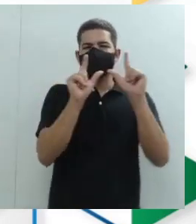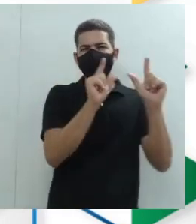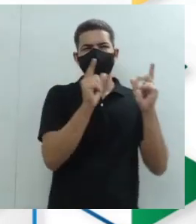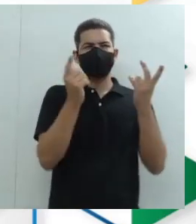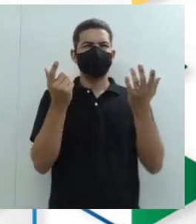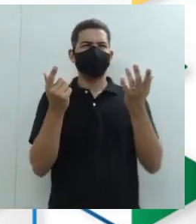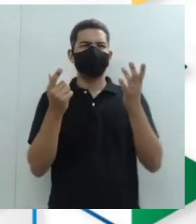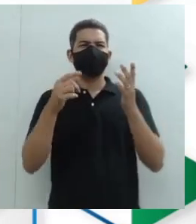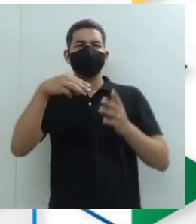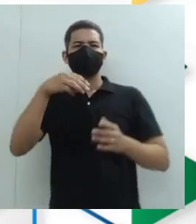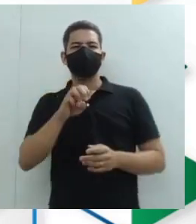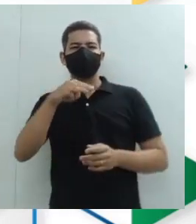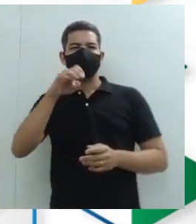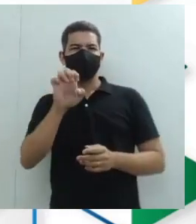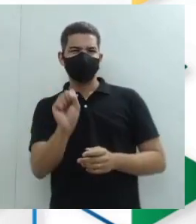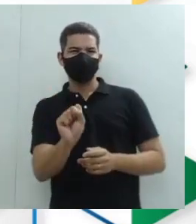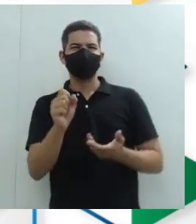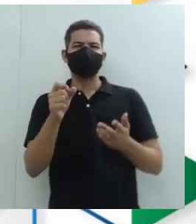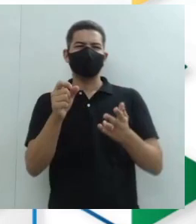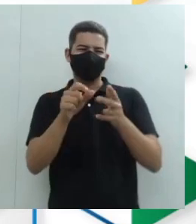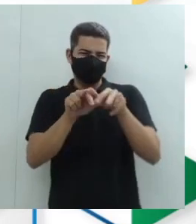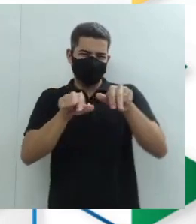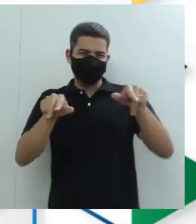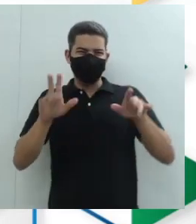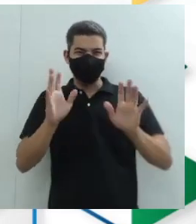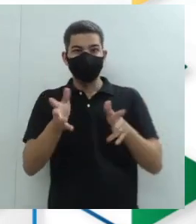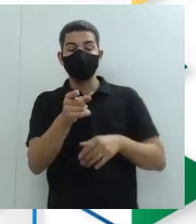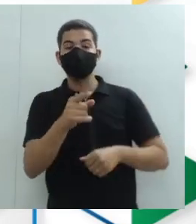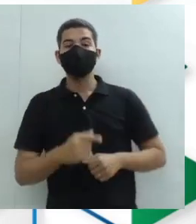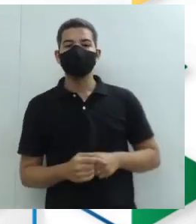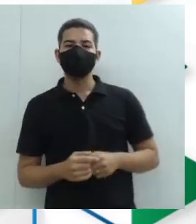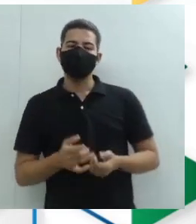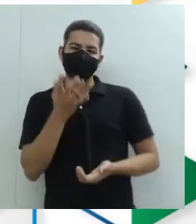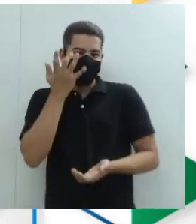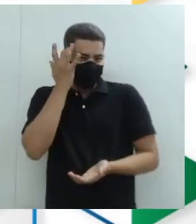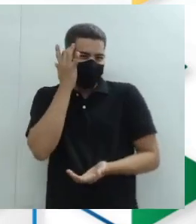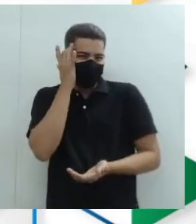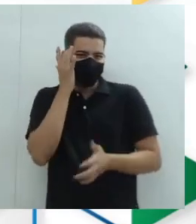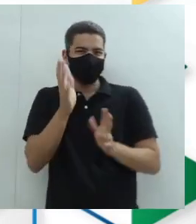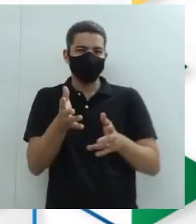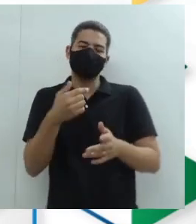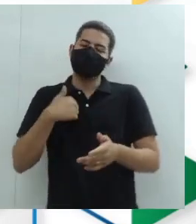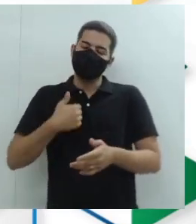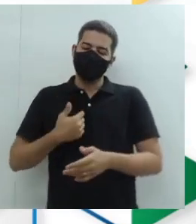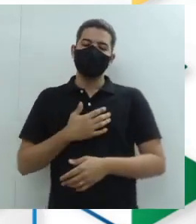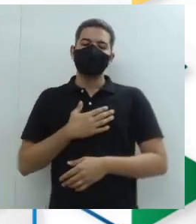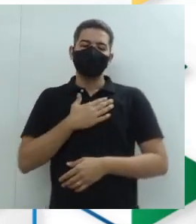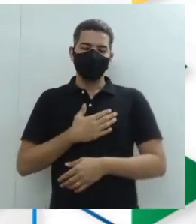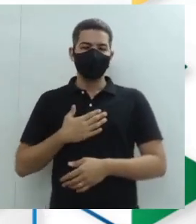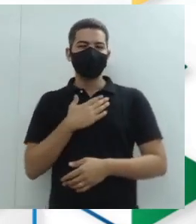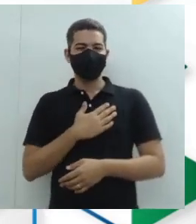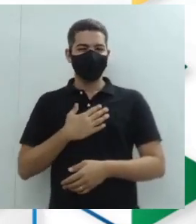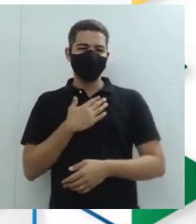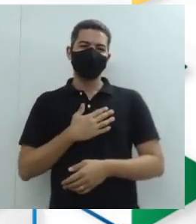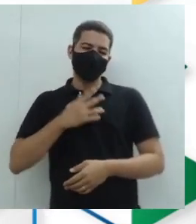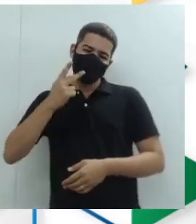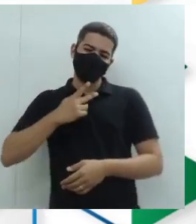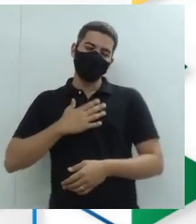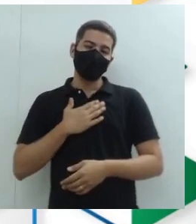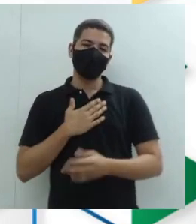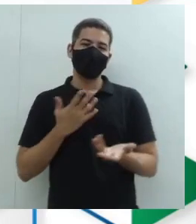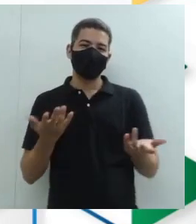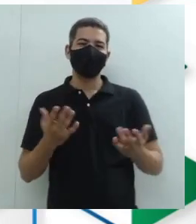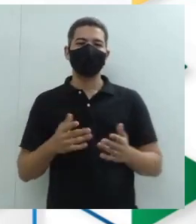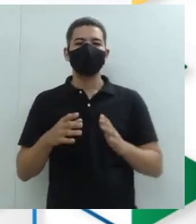tirinhas, memes, entre outros? Eu acredito que sim. Eu particularmente gosto muito desses gêneros